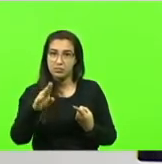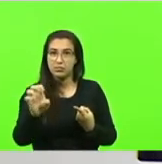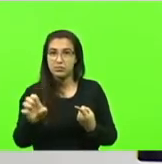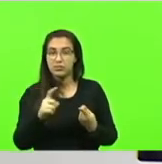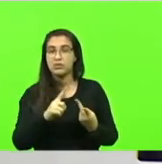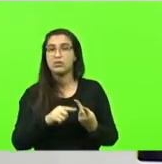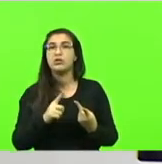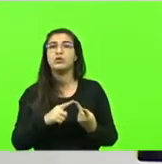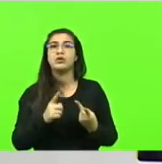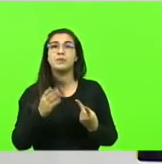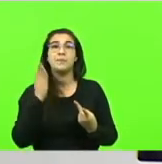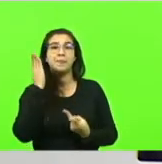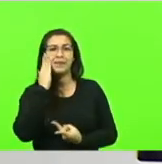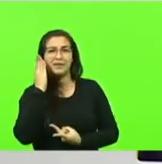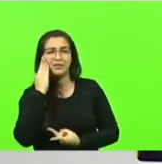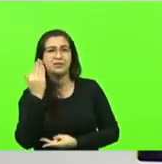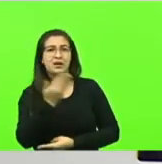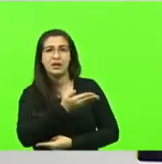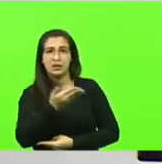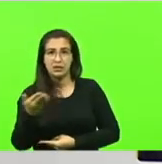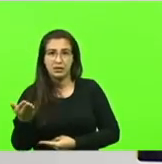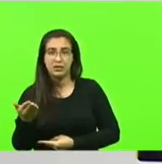sei das suas